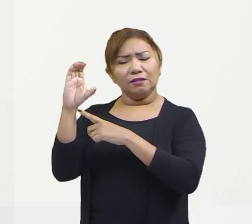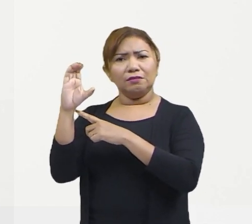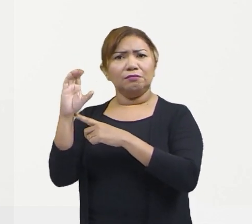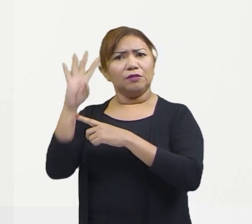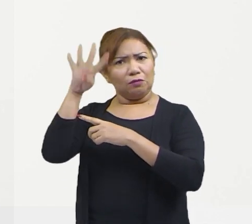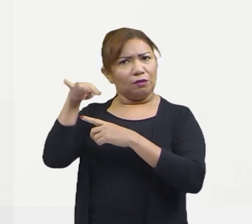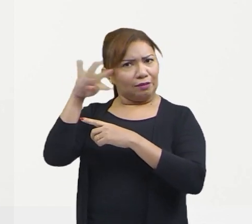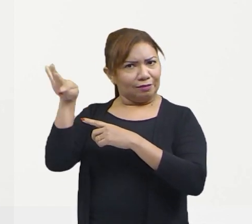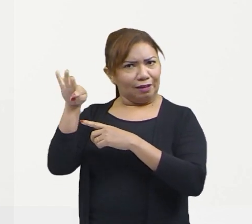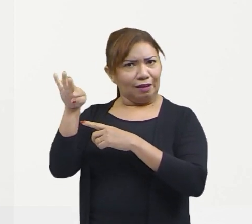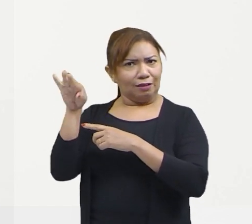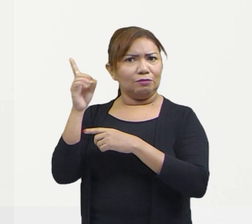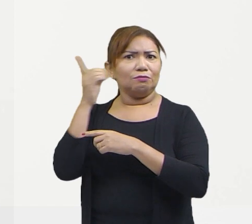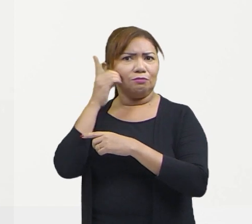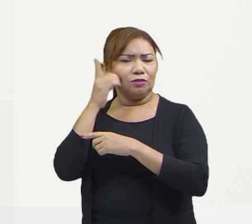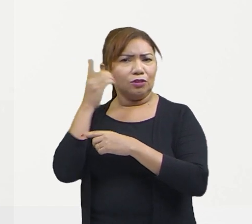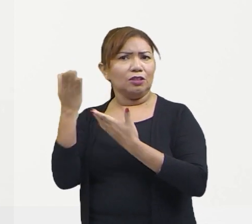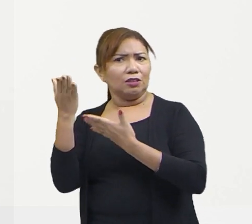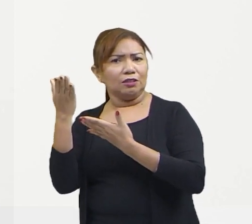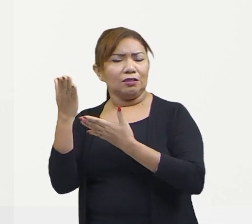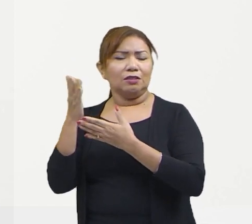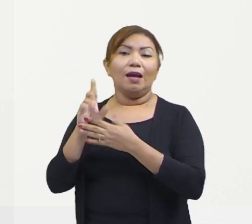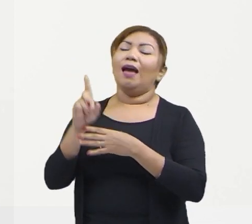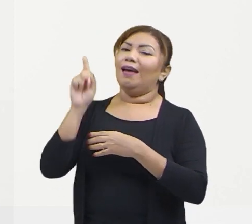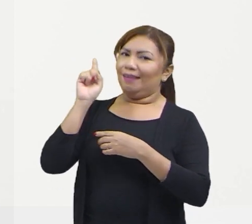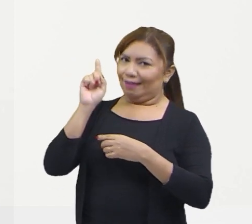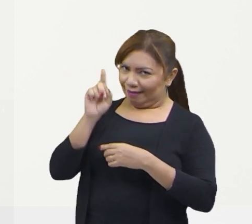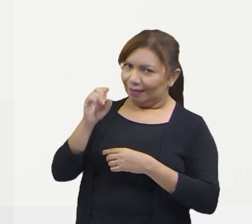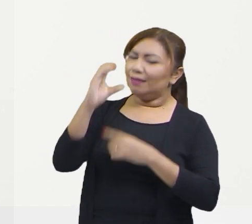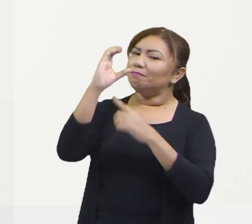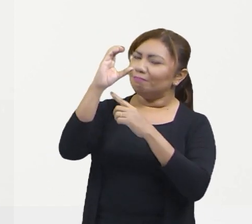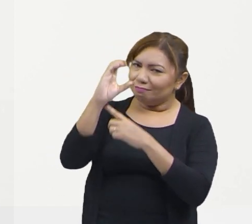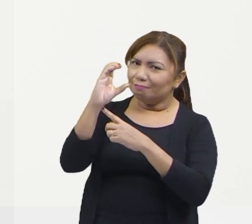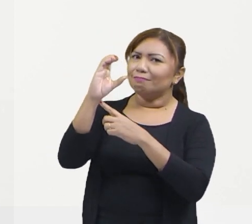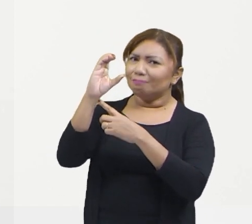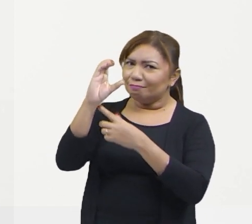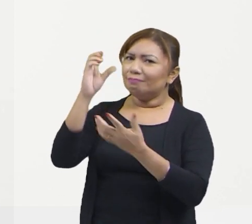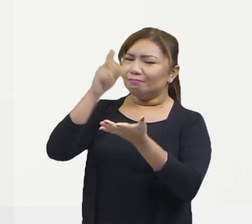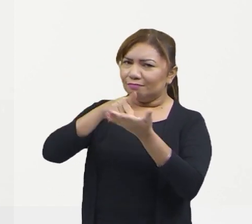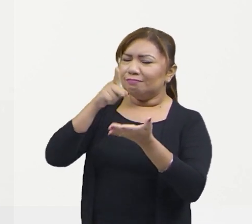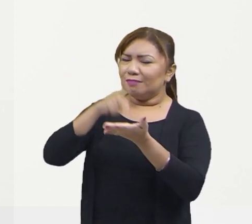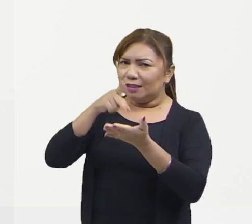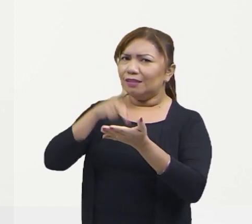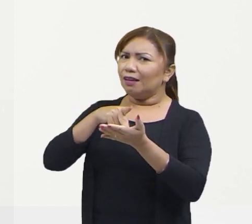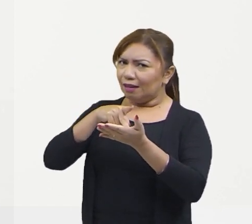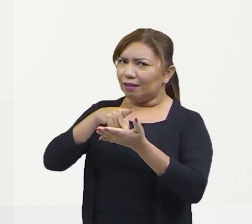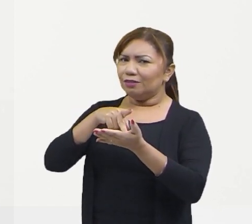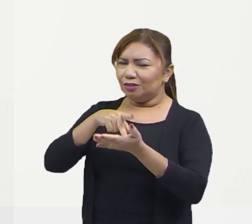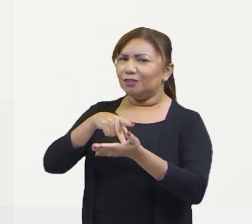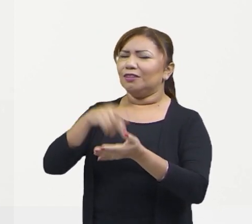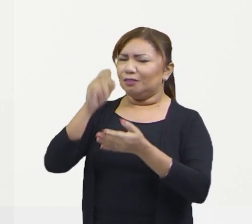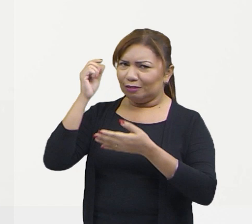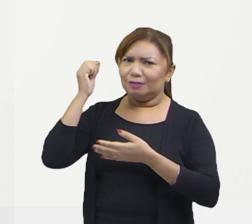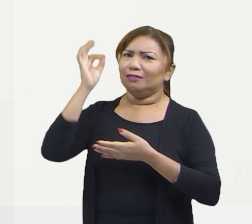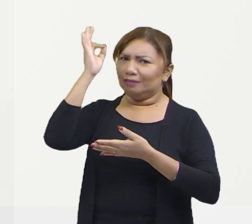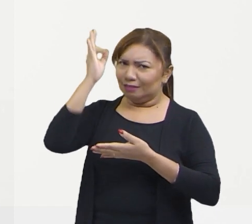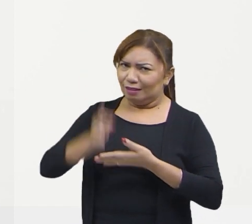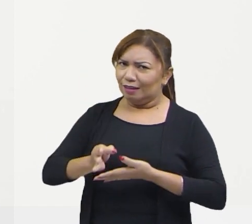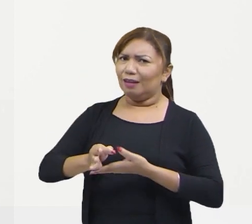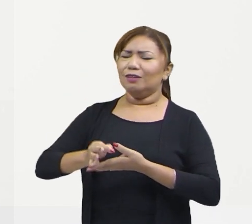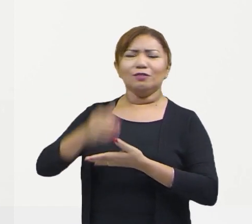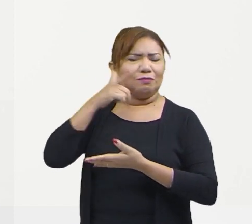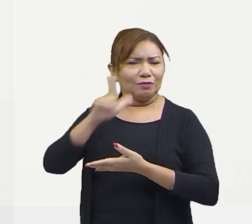Muito bem, para quem falou o calendário, ele marca o dia da